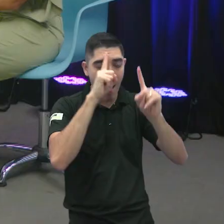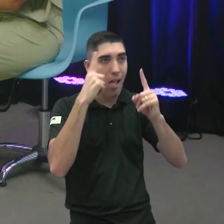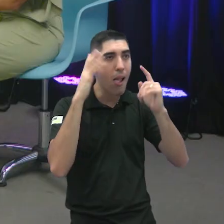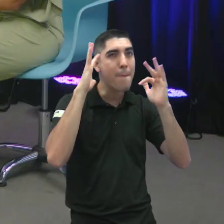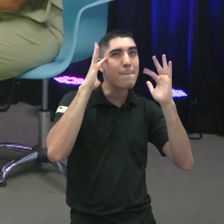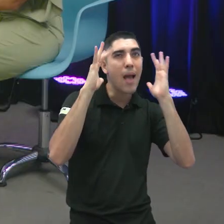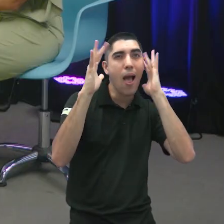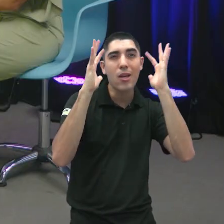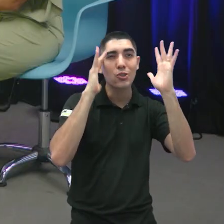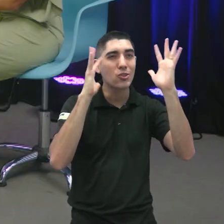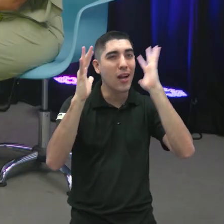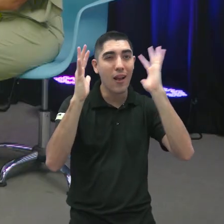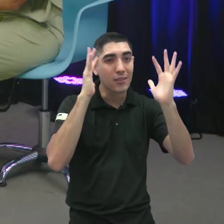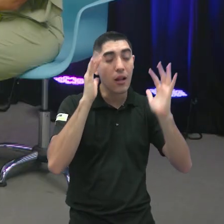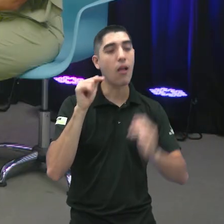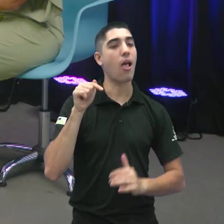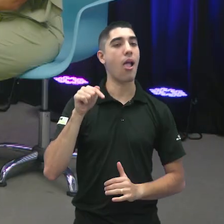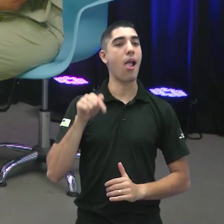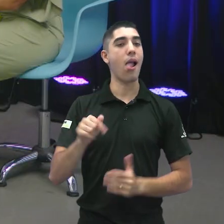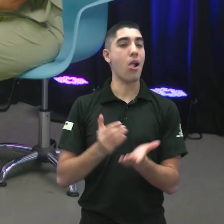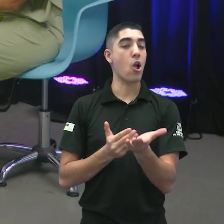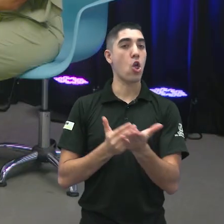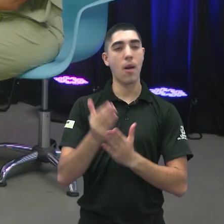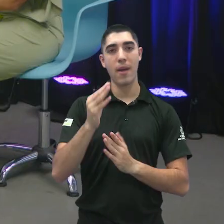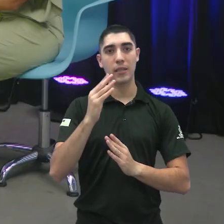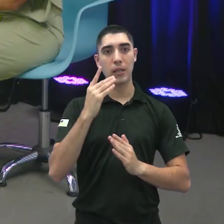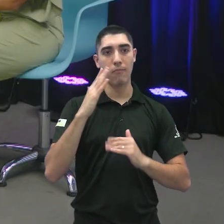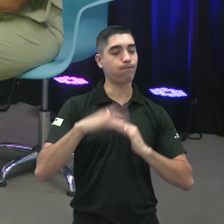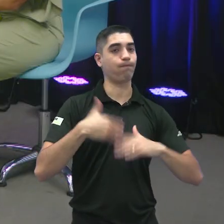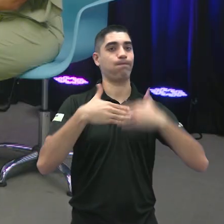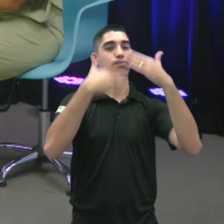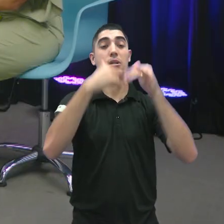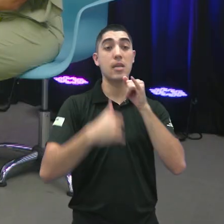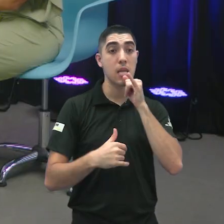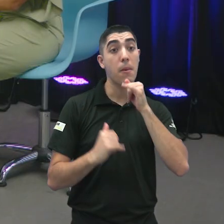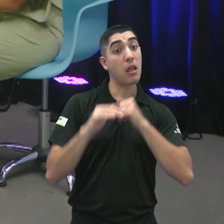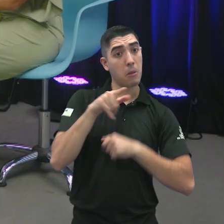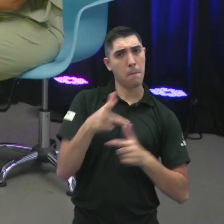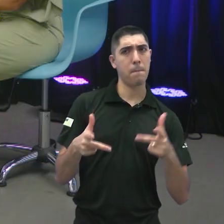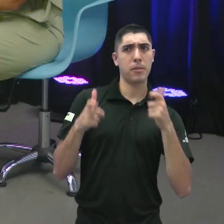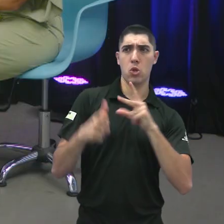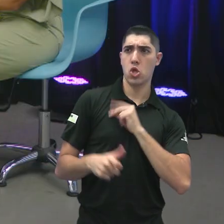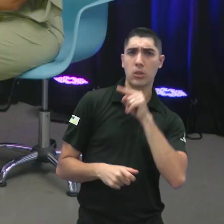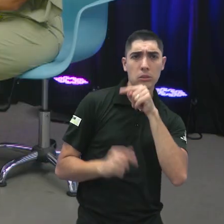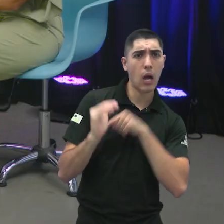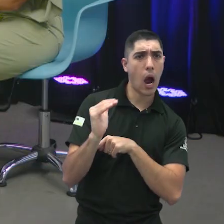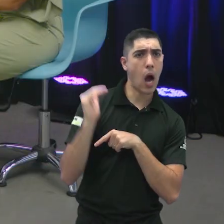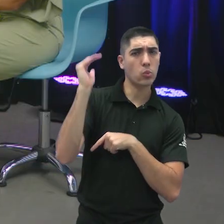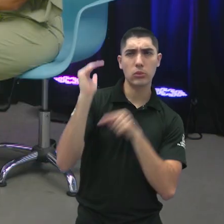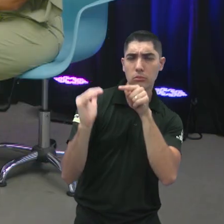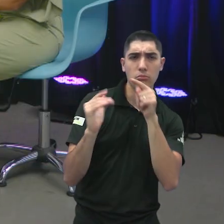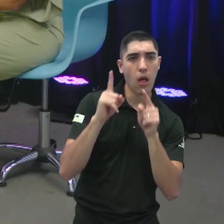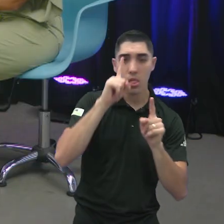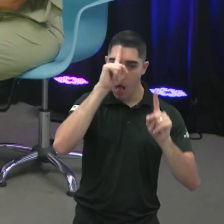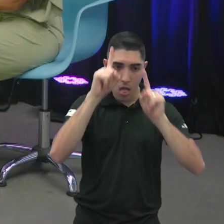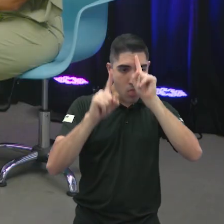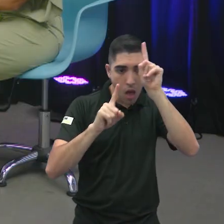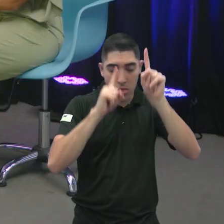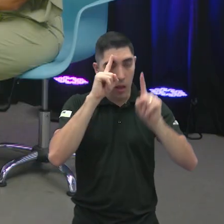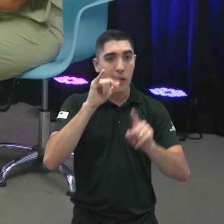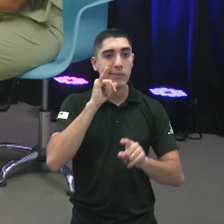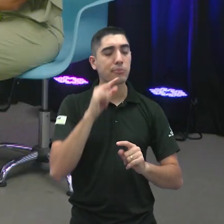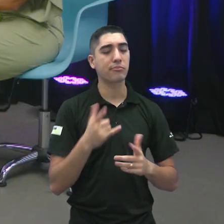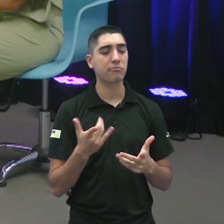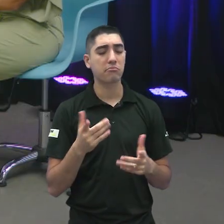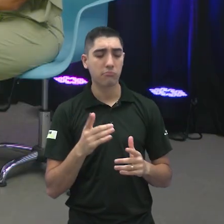essa pessoa vai desenvolver muito nessa fase. Então, vão ser adultos que serão extremamente criativos. Sabe aquela pessoa que ela cria